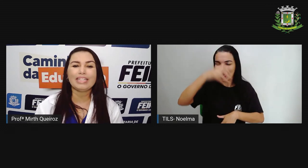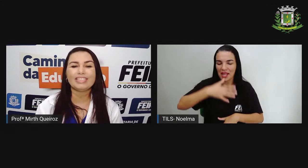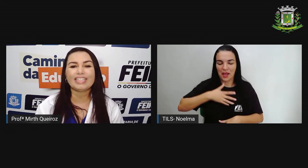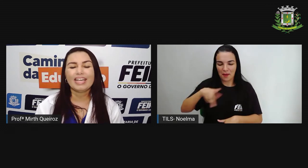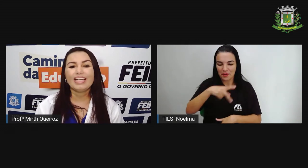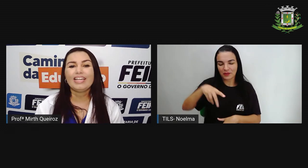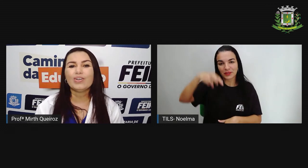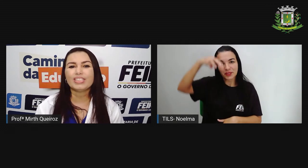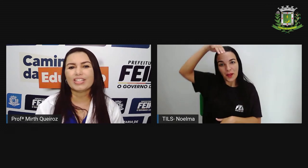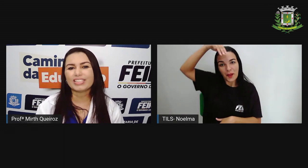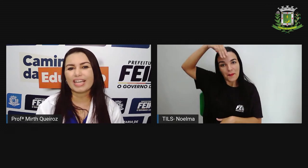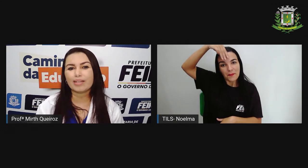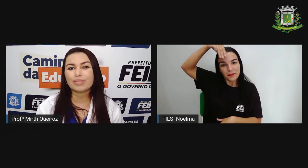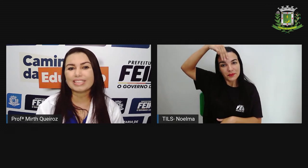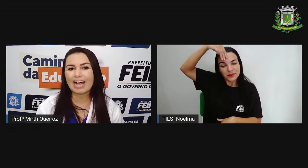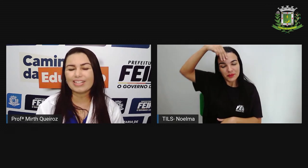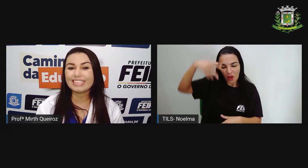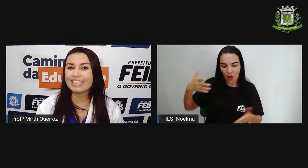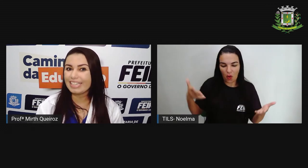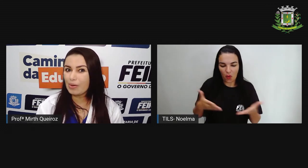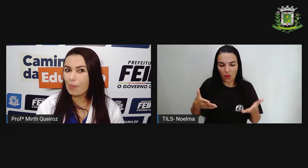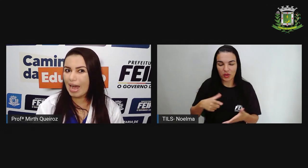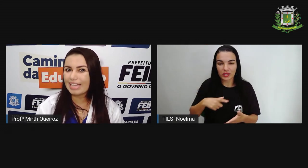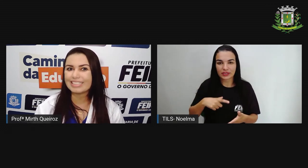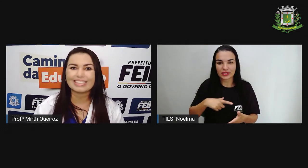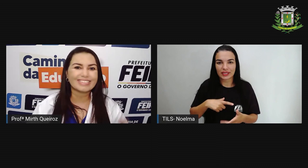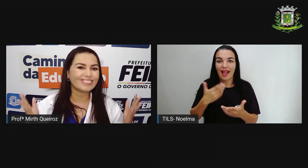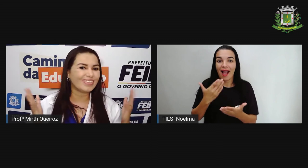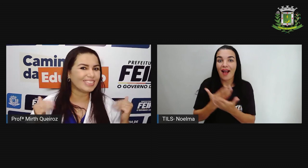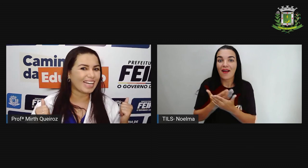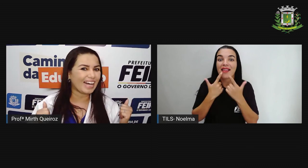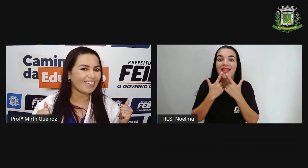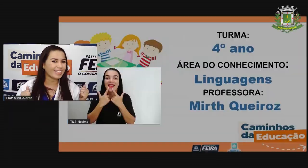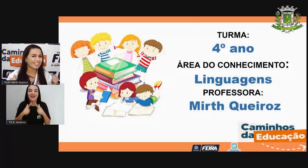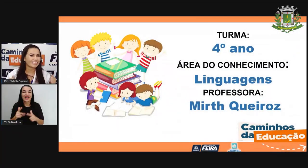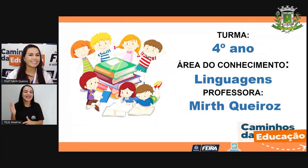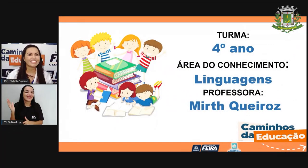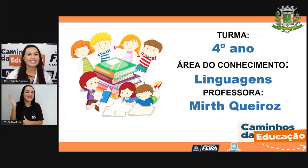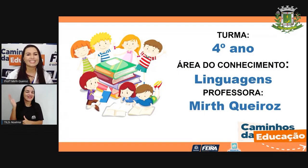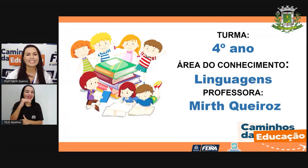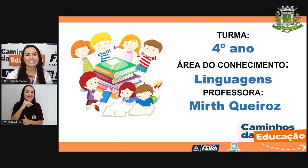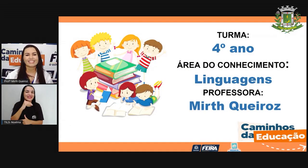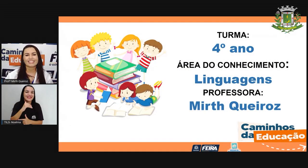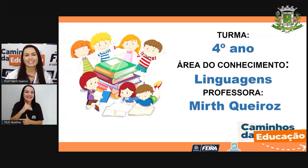professora Mirth e hoje nós teremos aula de linguagens. Vamos à aula?